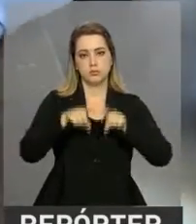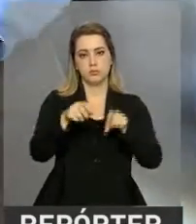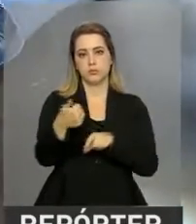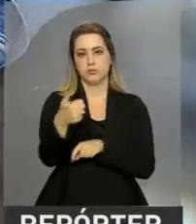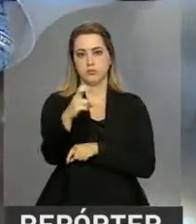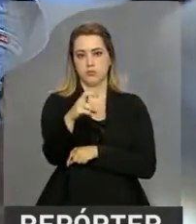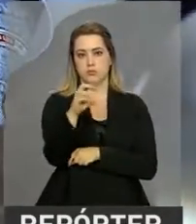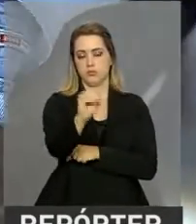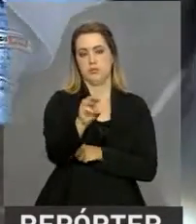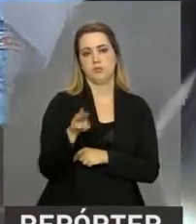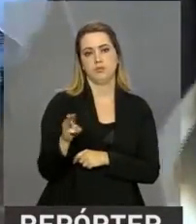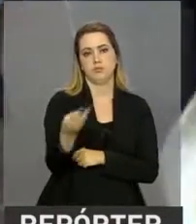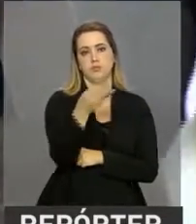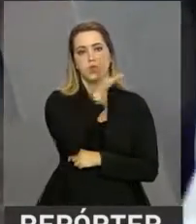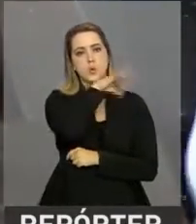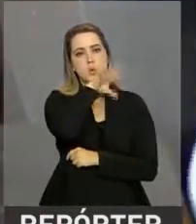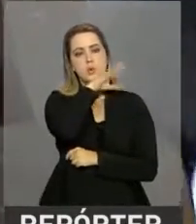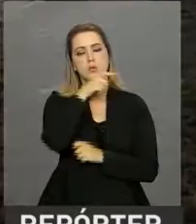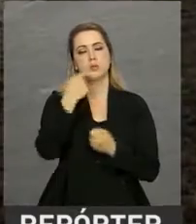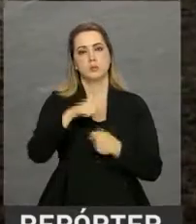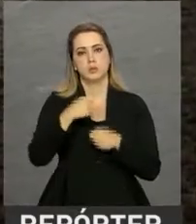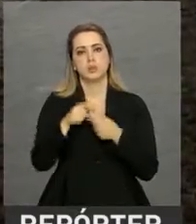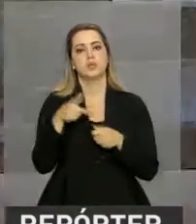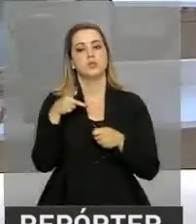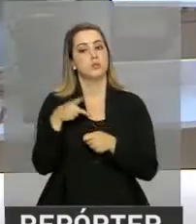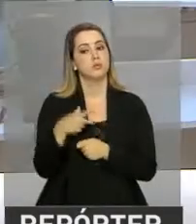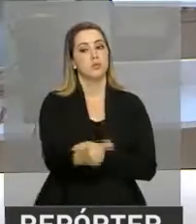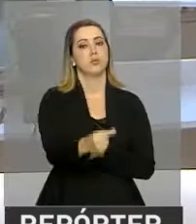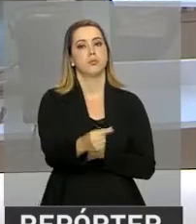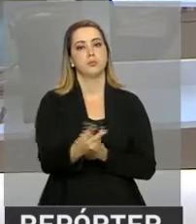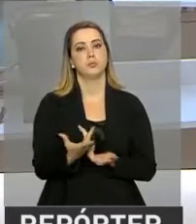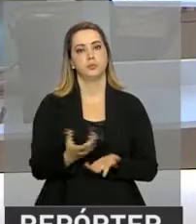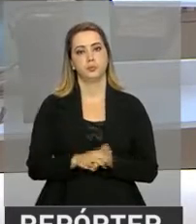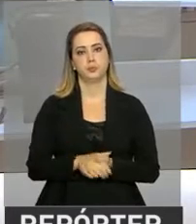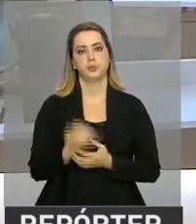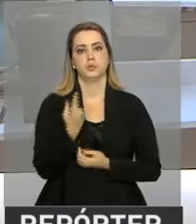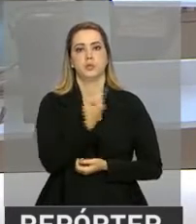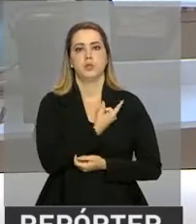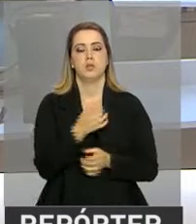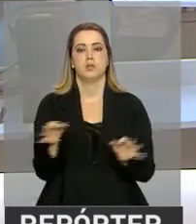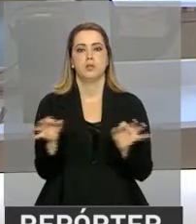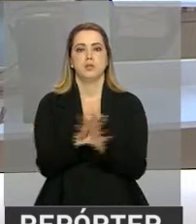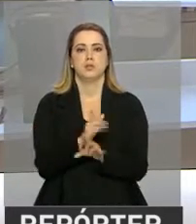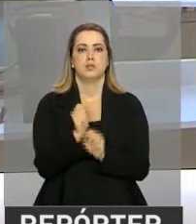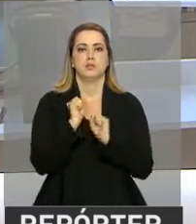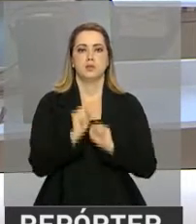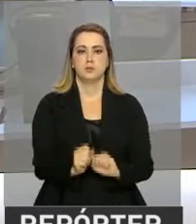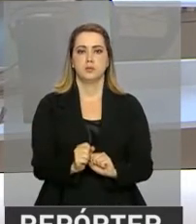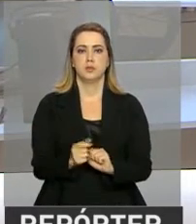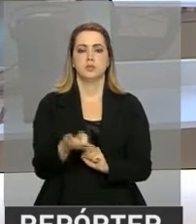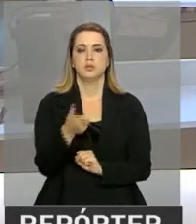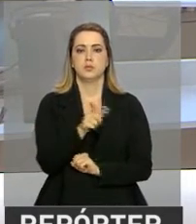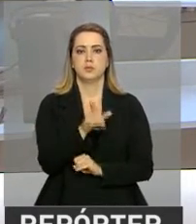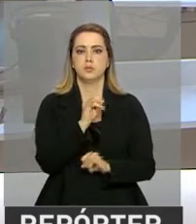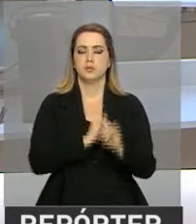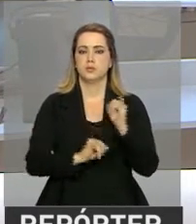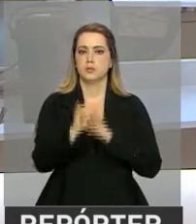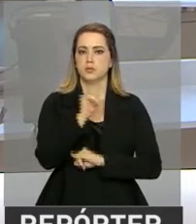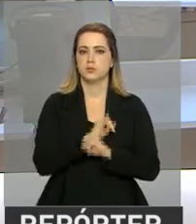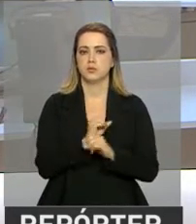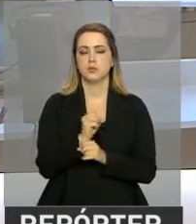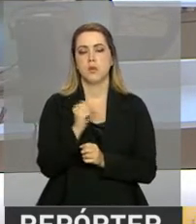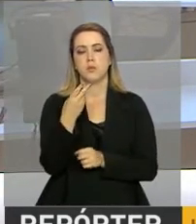milhões de animais sejam imunizados e nós ficamos por aqui podemos voltar a qualquer momento com outras